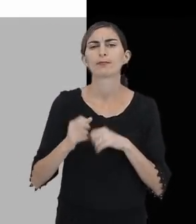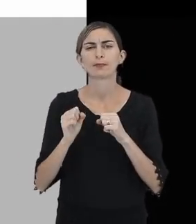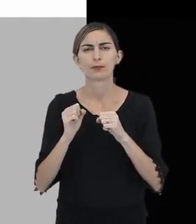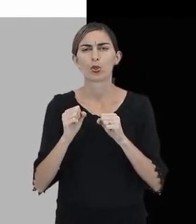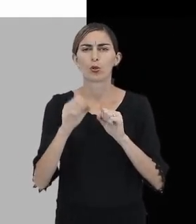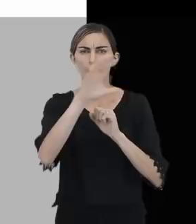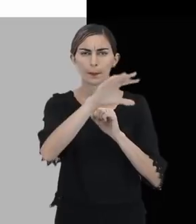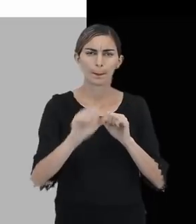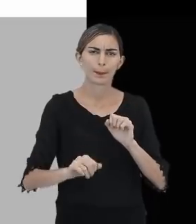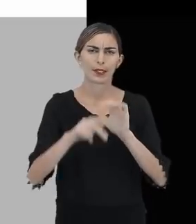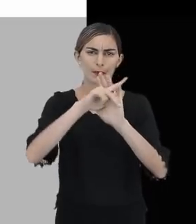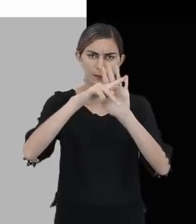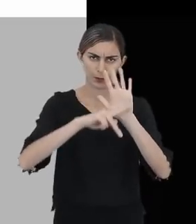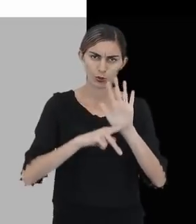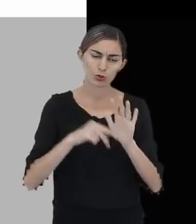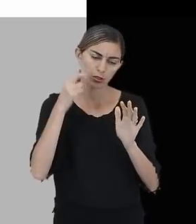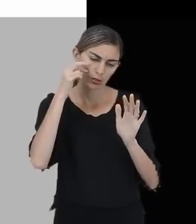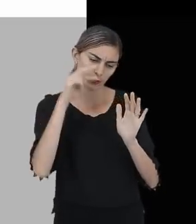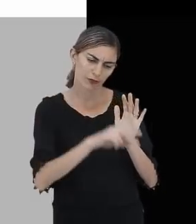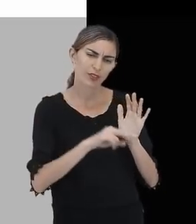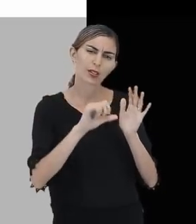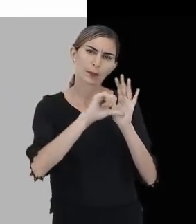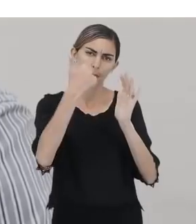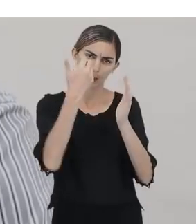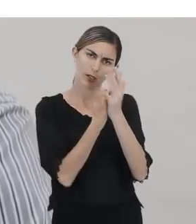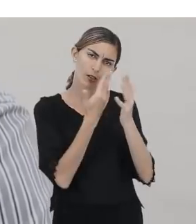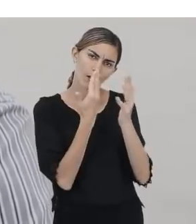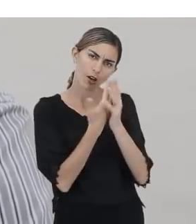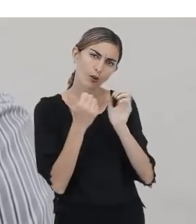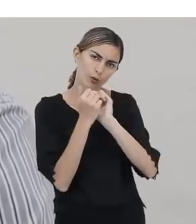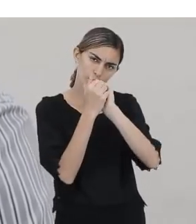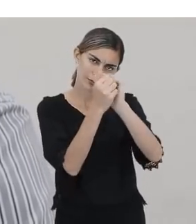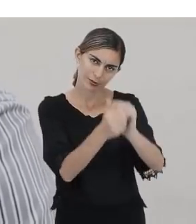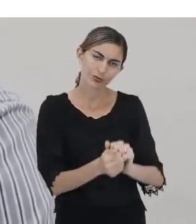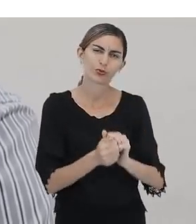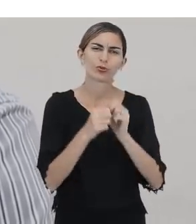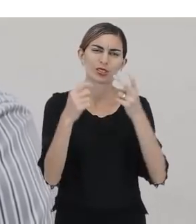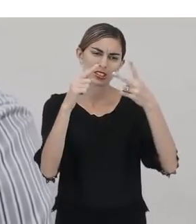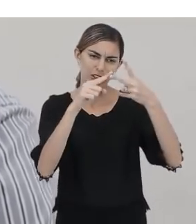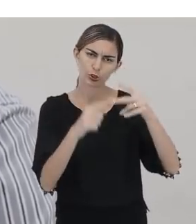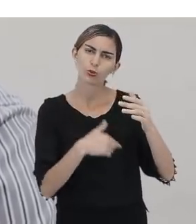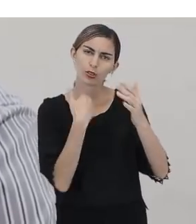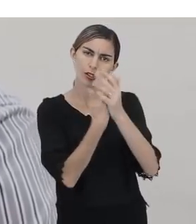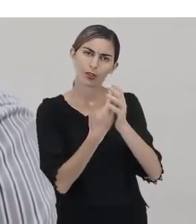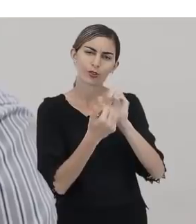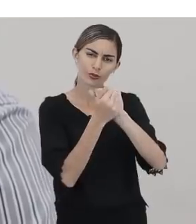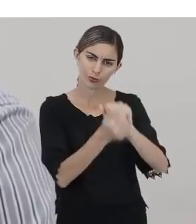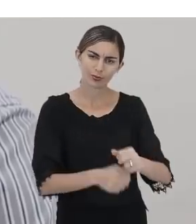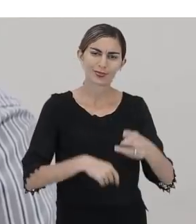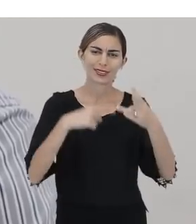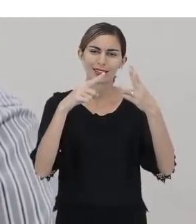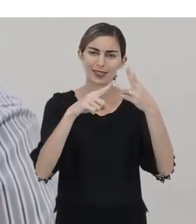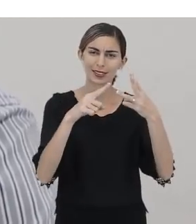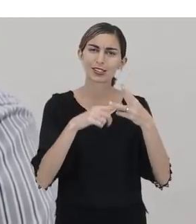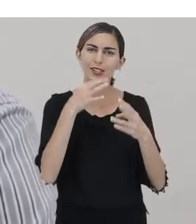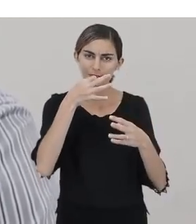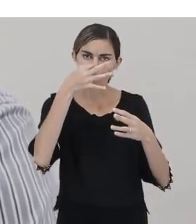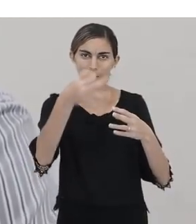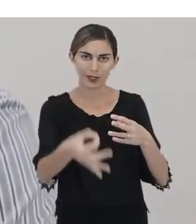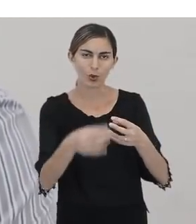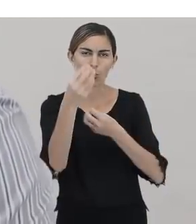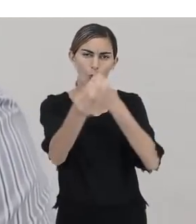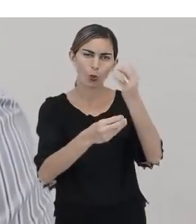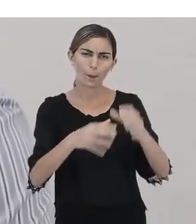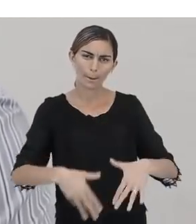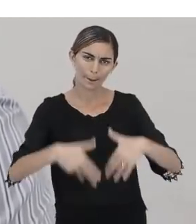que a gente vem editando desde a primeira aula. A gente criou na primeira aula juntos, na segunda aula a gente incrementou, na terceira aula eu dei uma dica de como